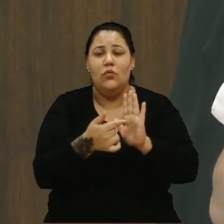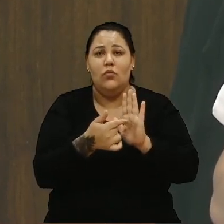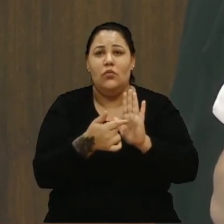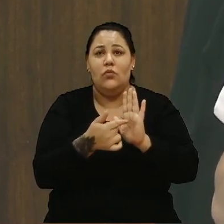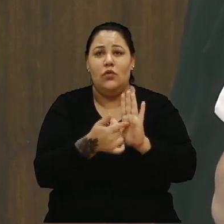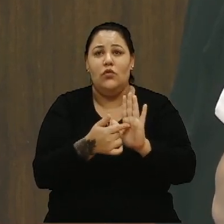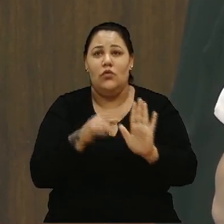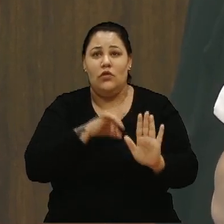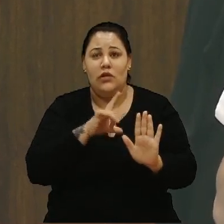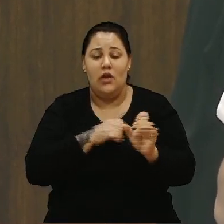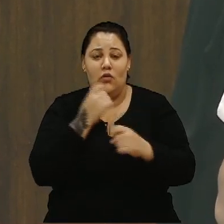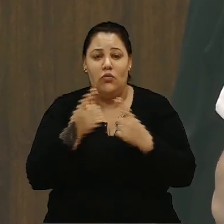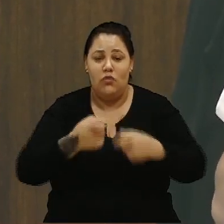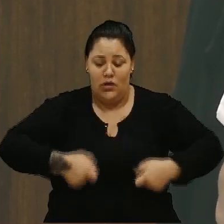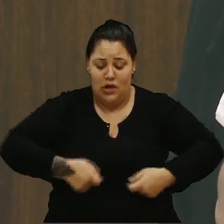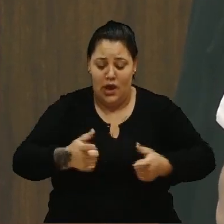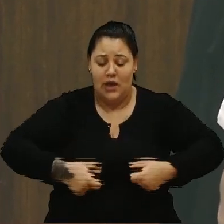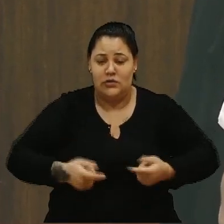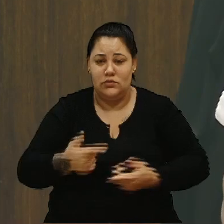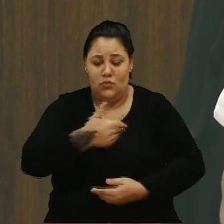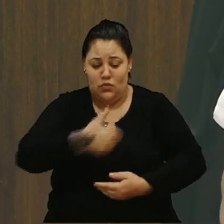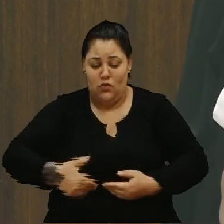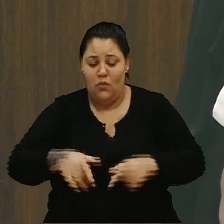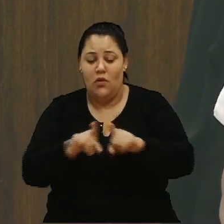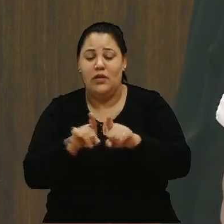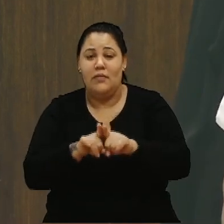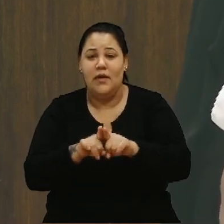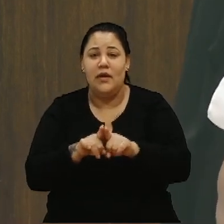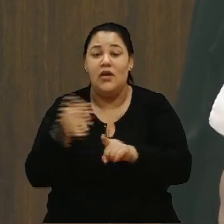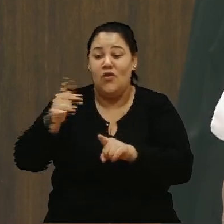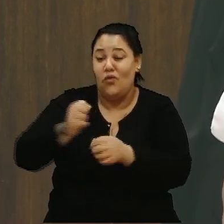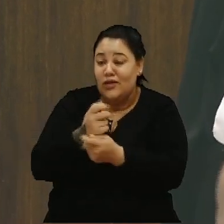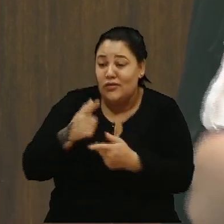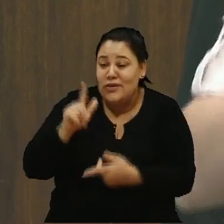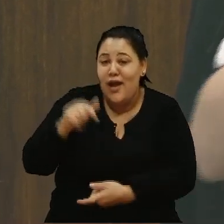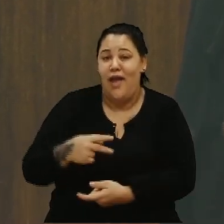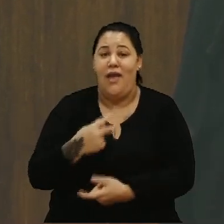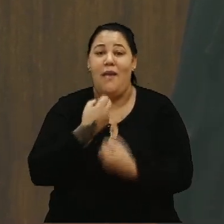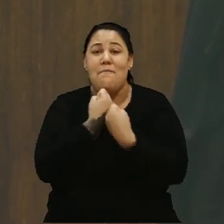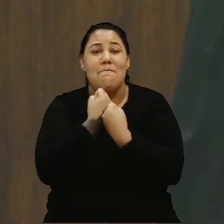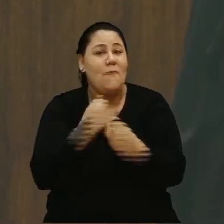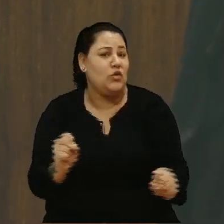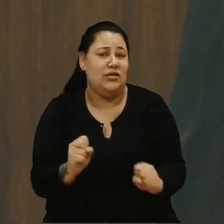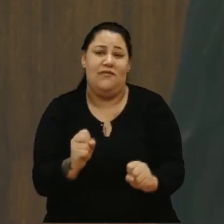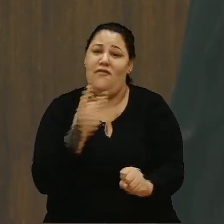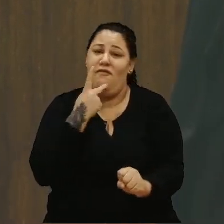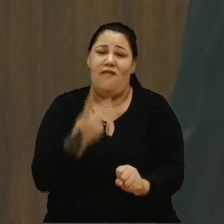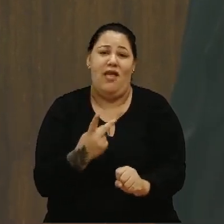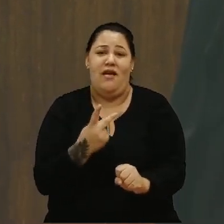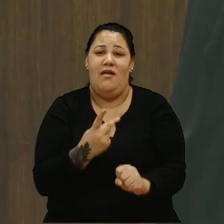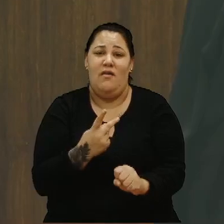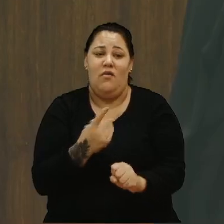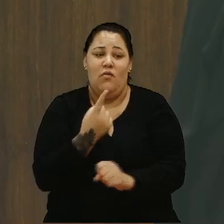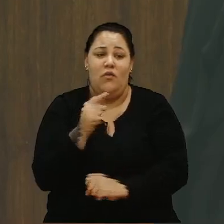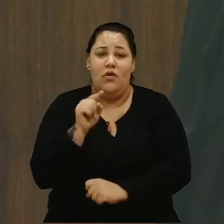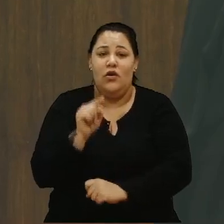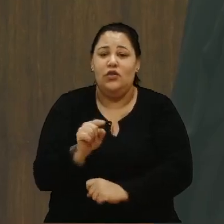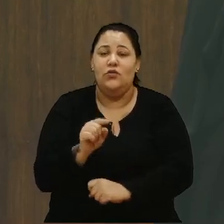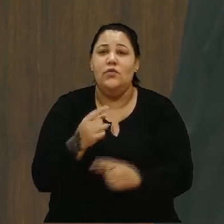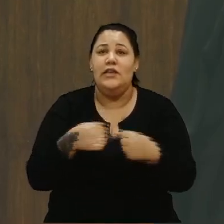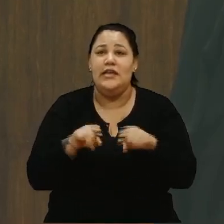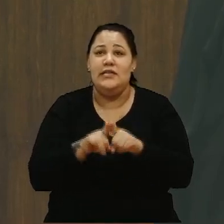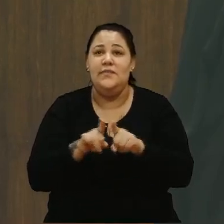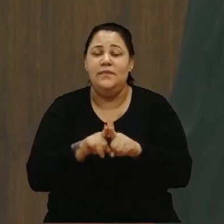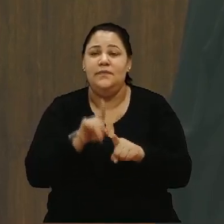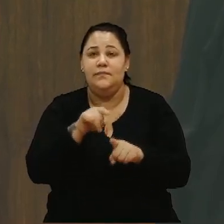alguns gastos públicos elevados e, de outro lado, nós informamos que é impossível repassar mais do que 1,5 para o servidor. Como é que a gente consegue pagar